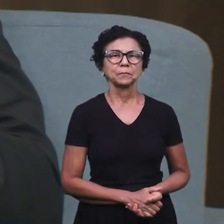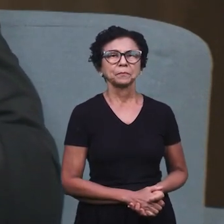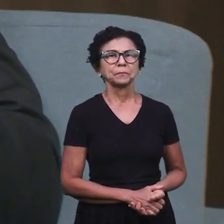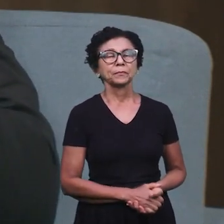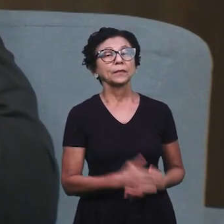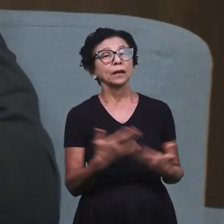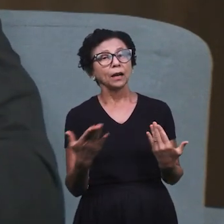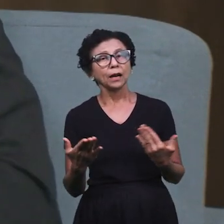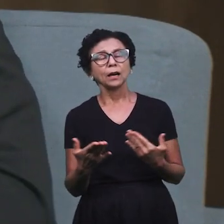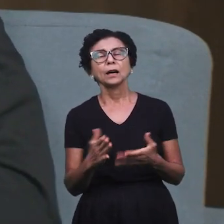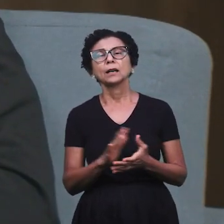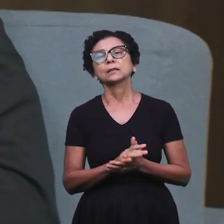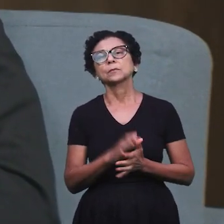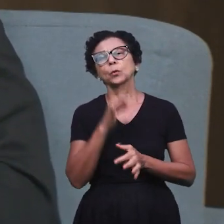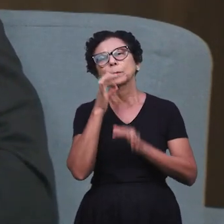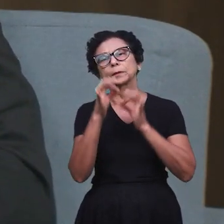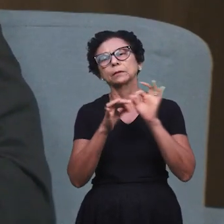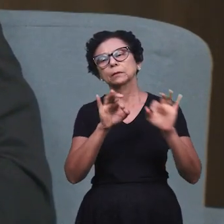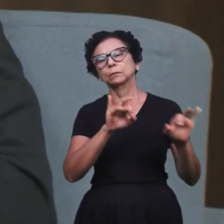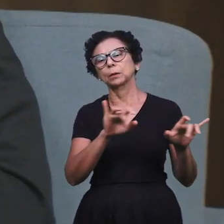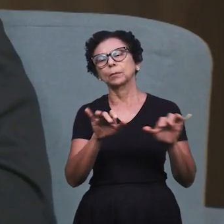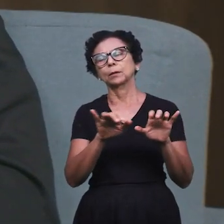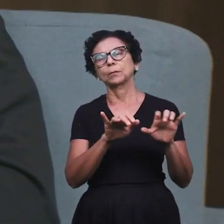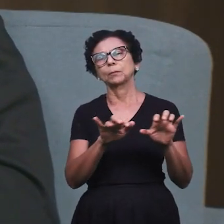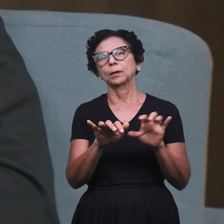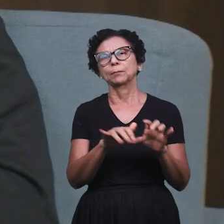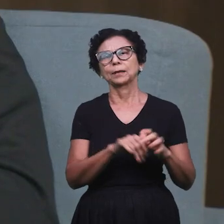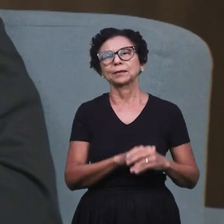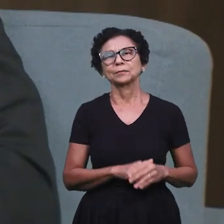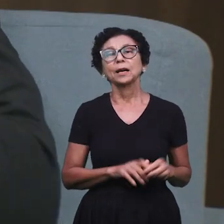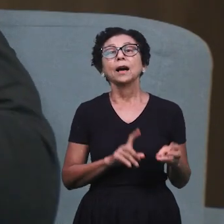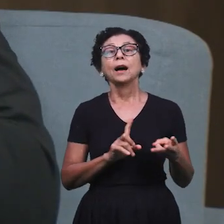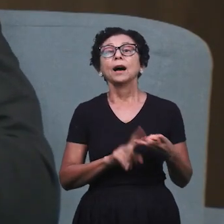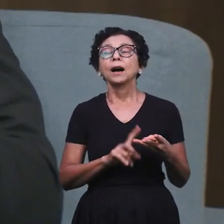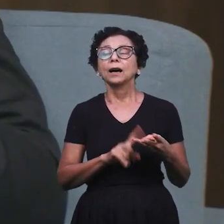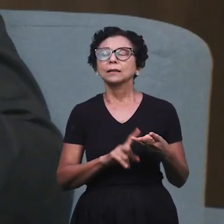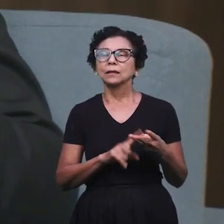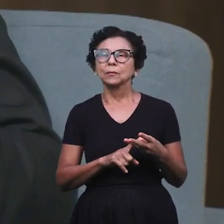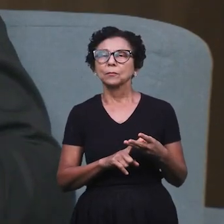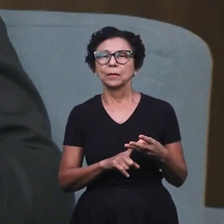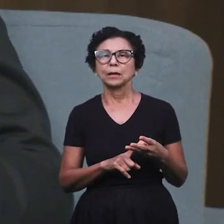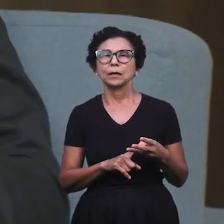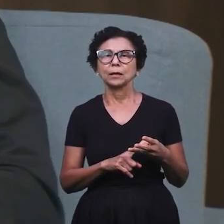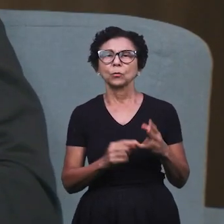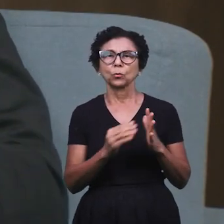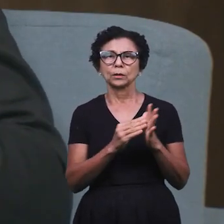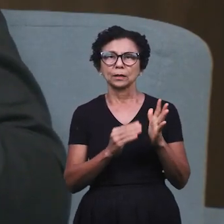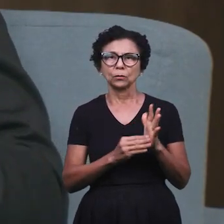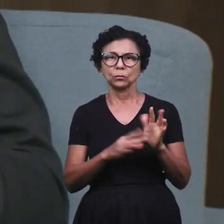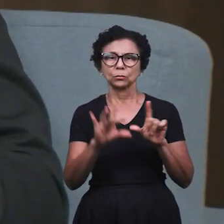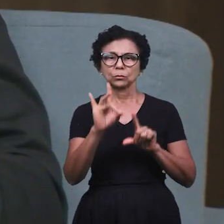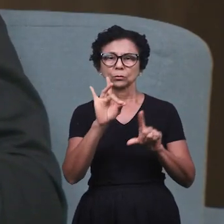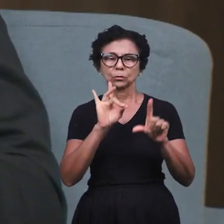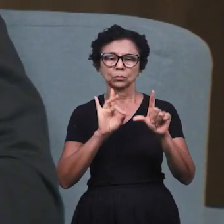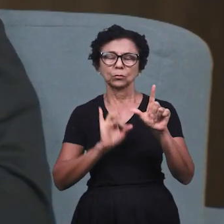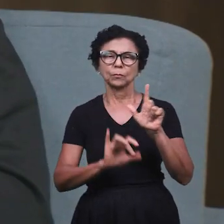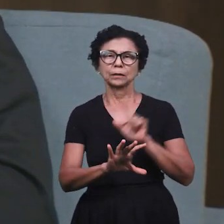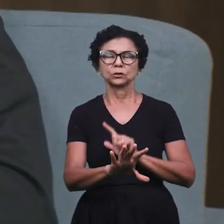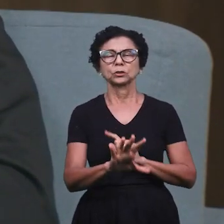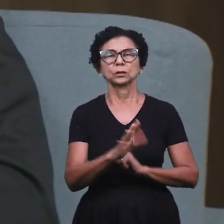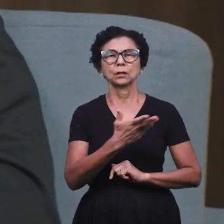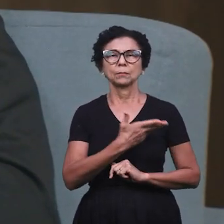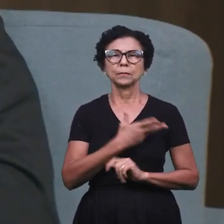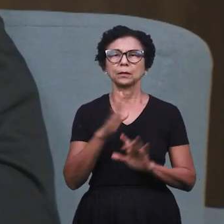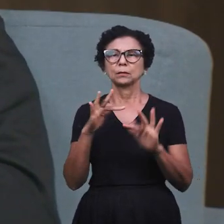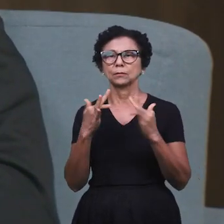longo do programa de comentar, de fazer ali o seu comentário e de compartilhar para os seus amigos, para a sua família, para os irmãos da igreja.